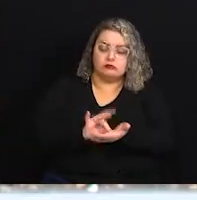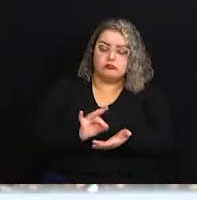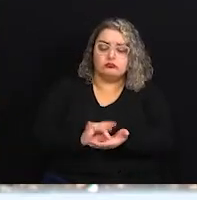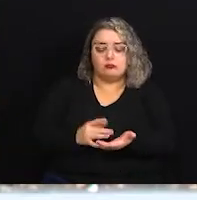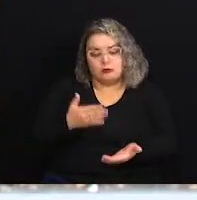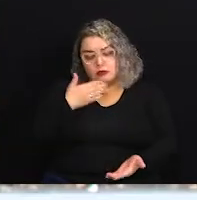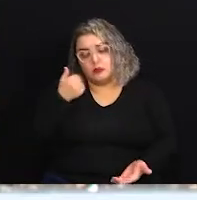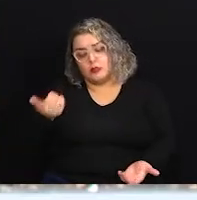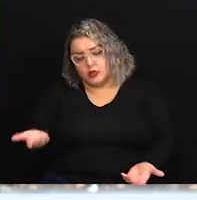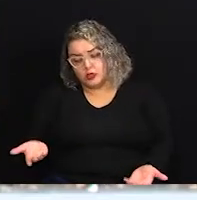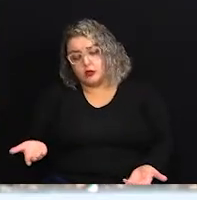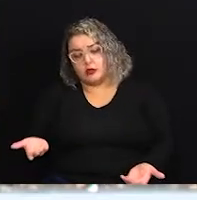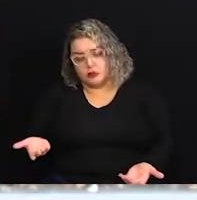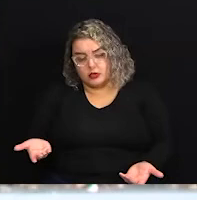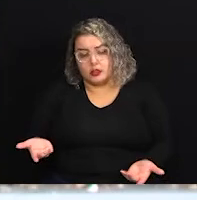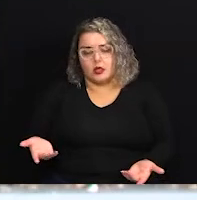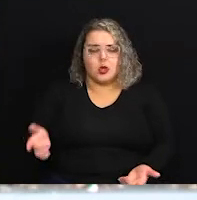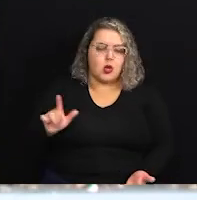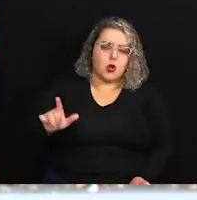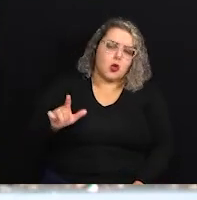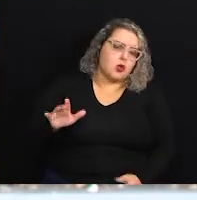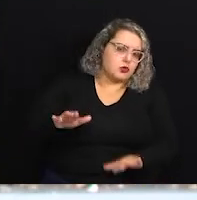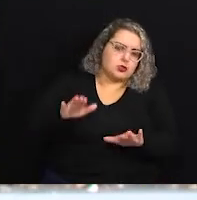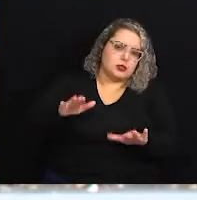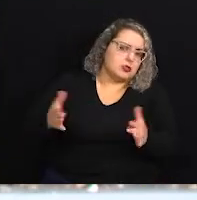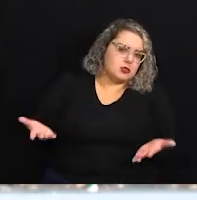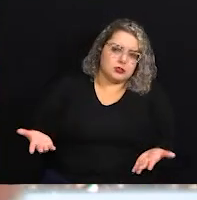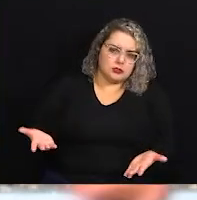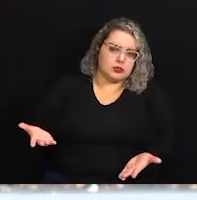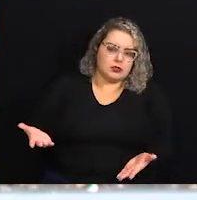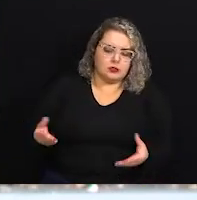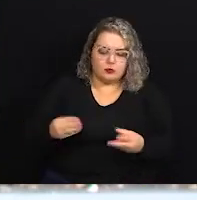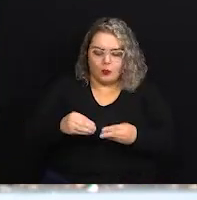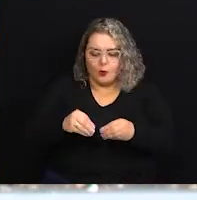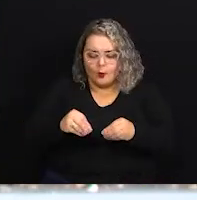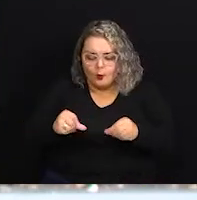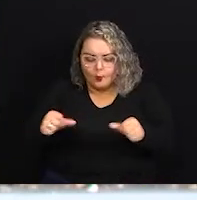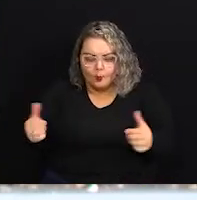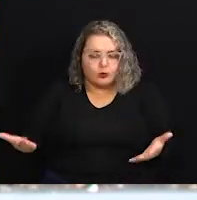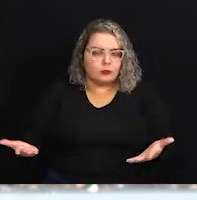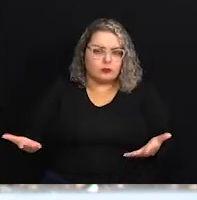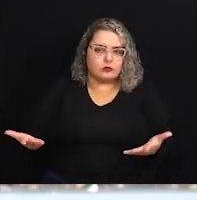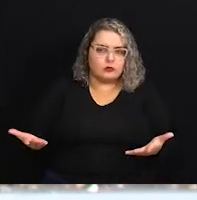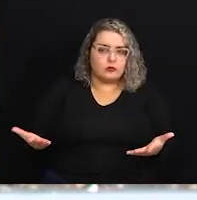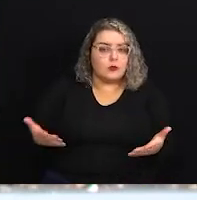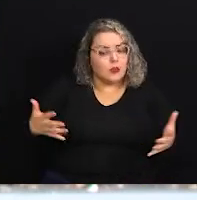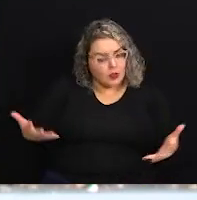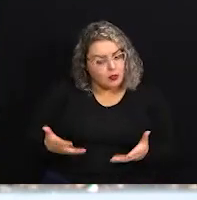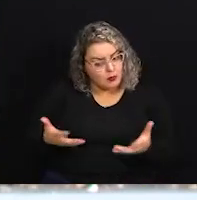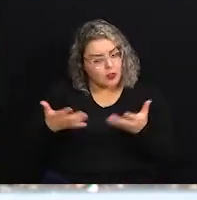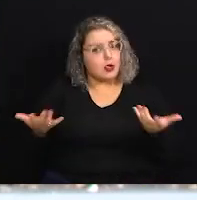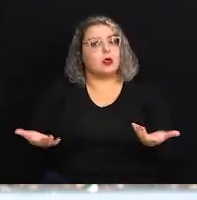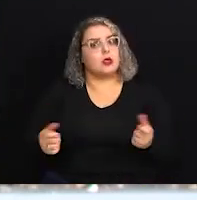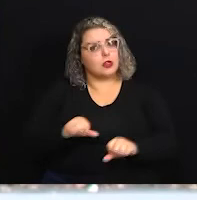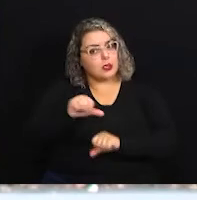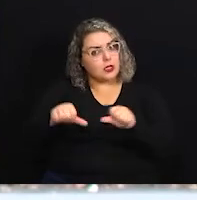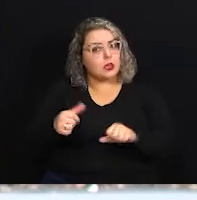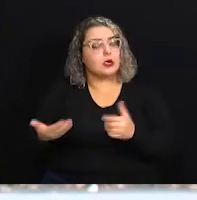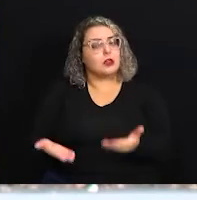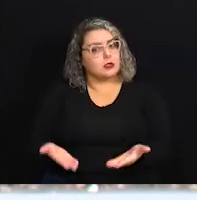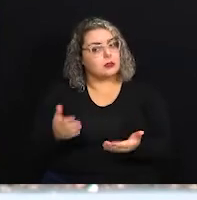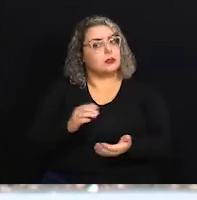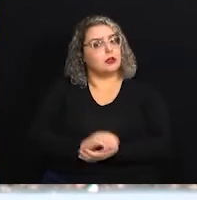realmente recuperar. Lógico que muitas vezes o solo está degradado, então vamos recuperar ele,